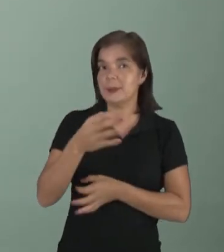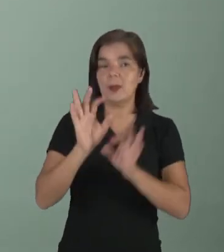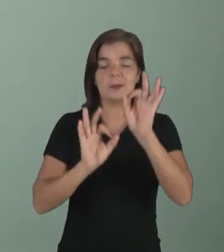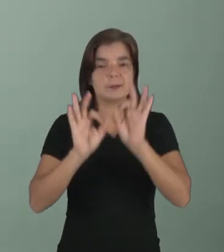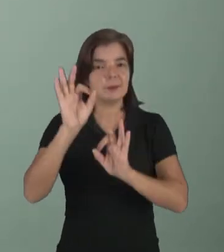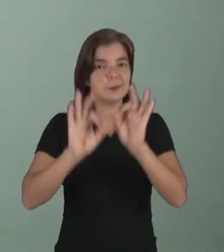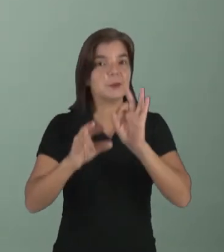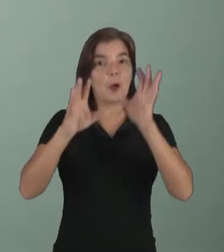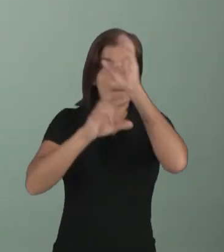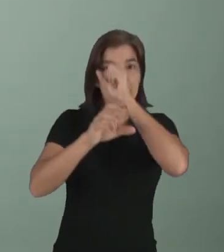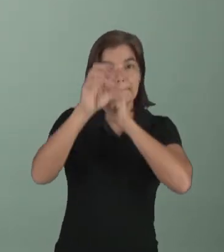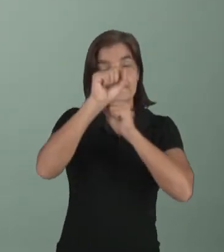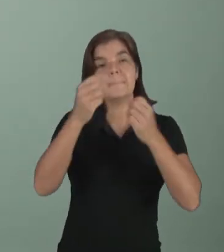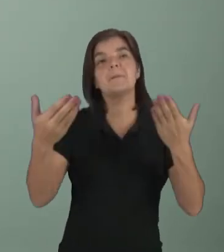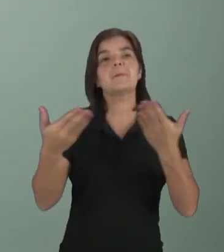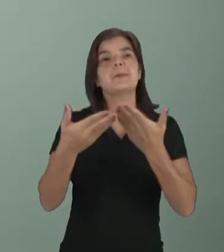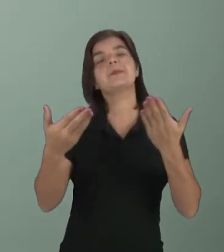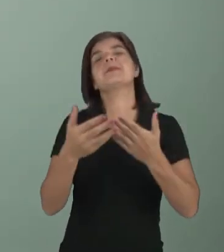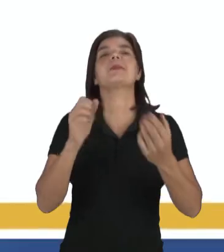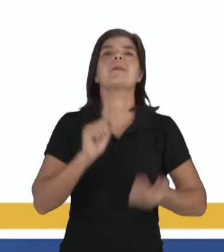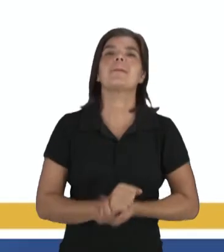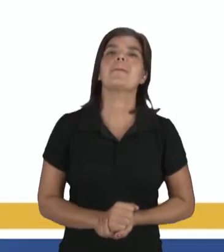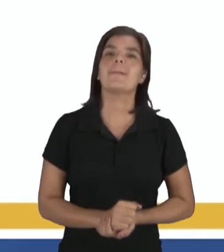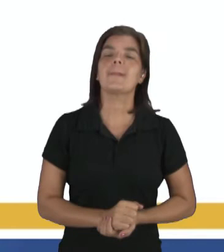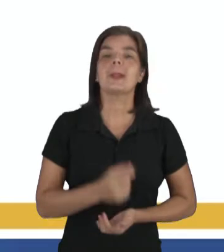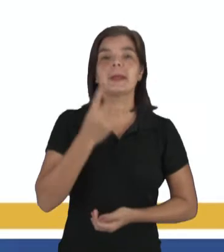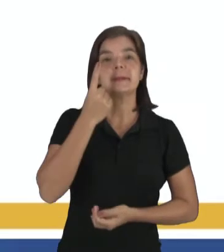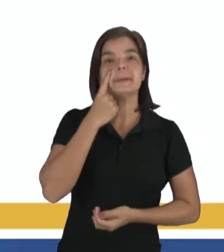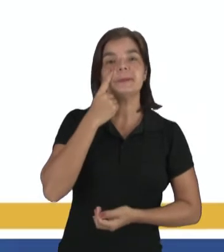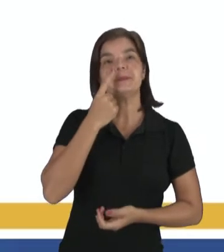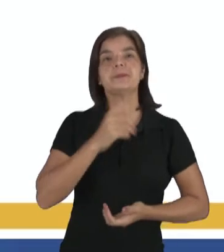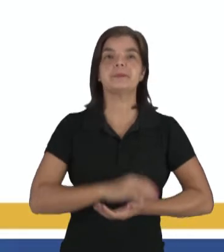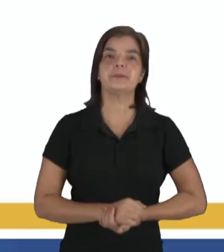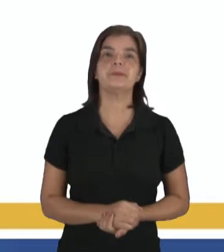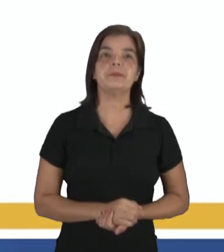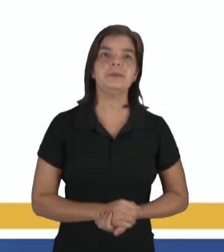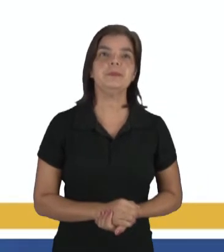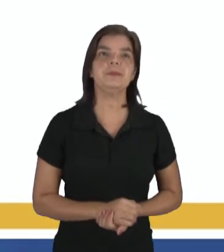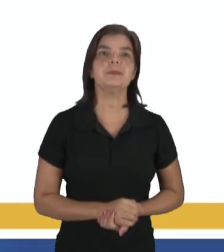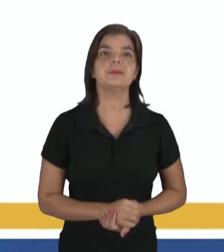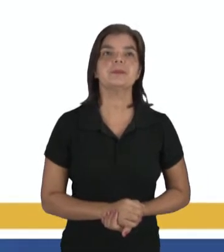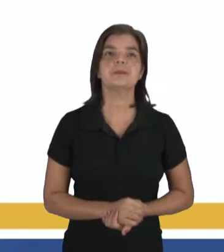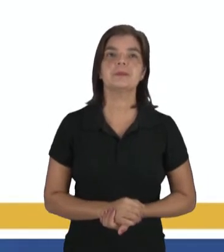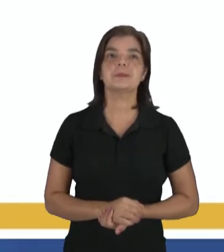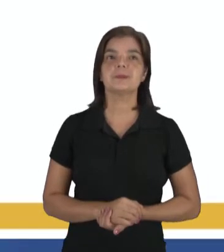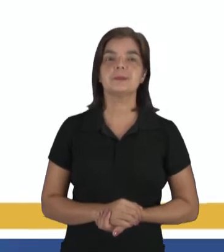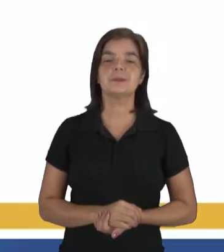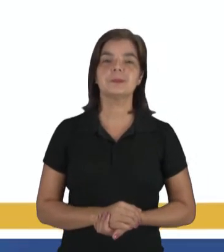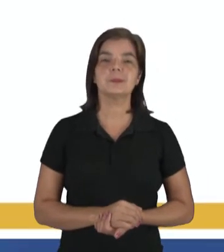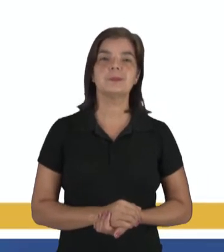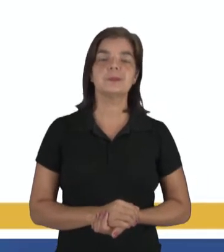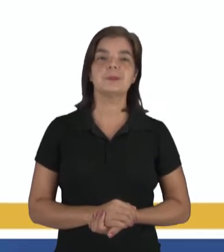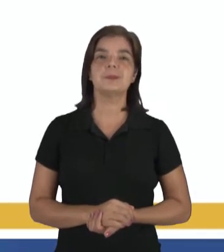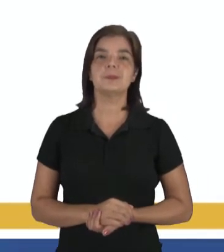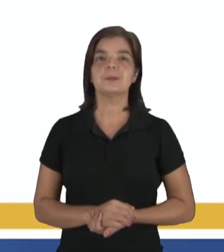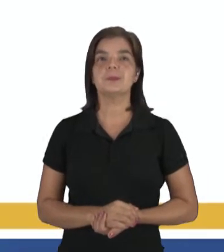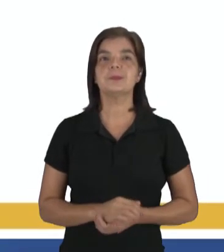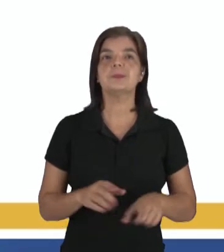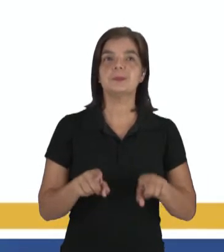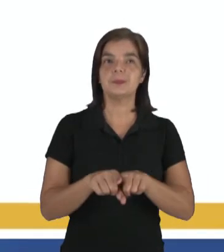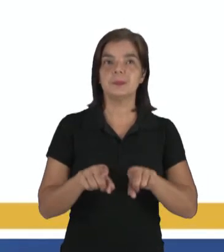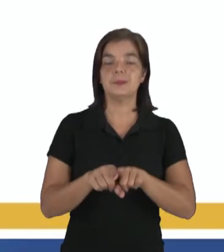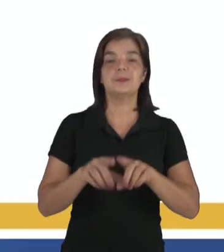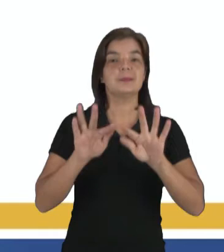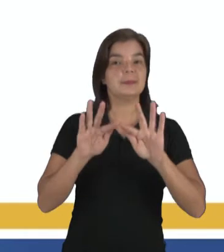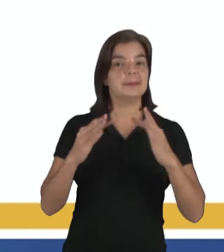de ser estruturada a gente vai aprender agora com a família da Lisa observem aí então tem os Simpsons né